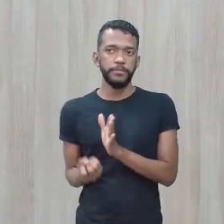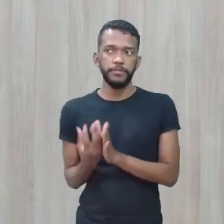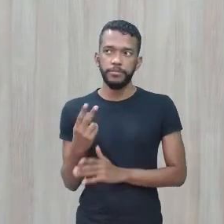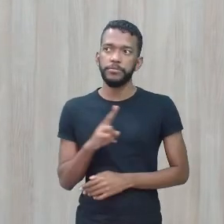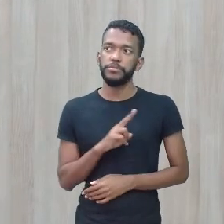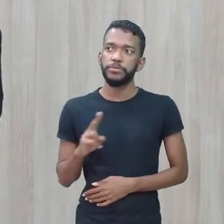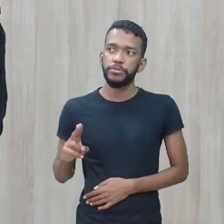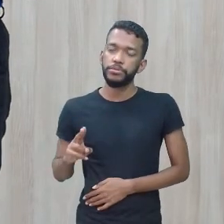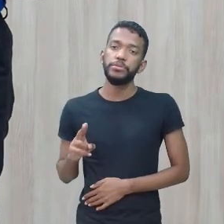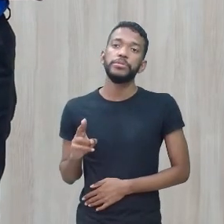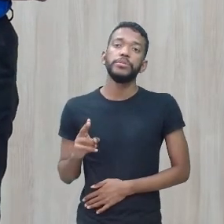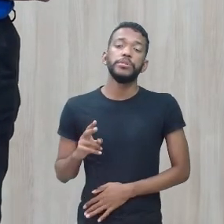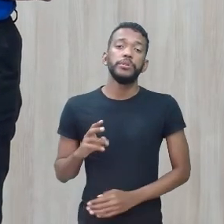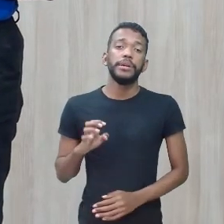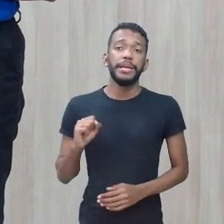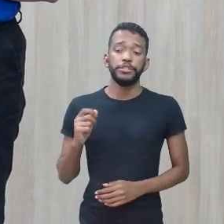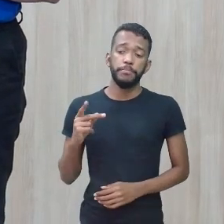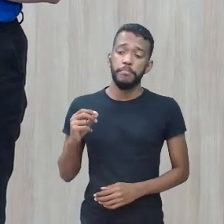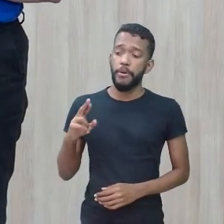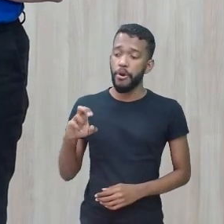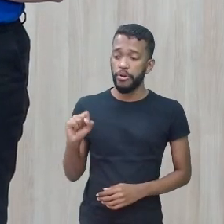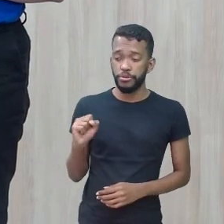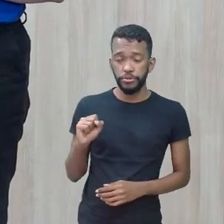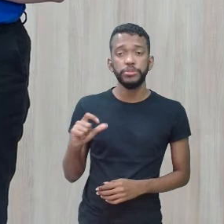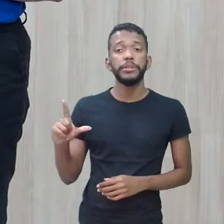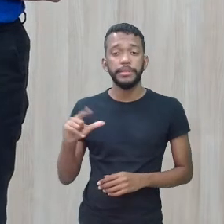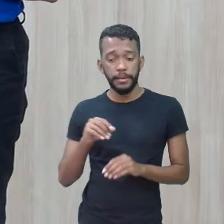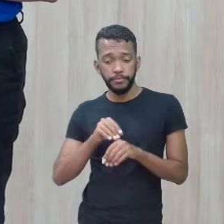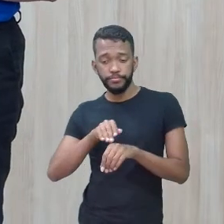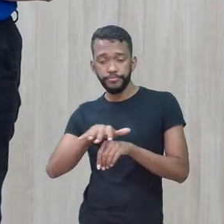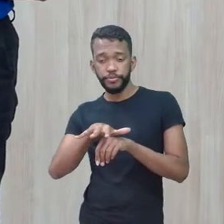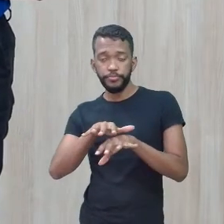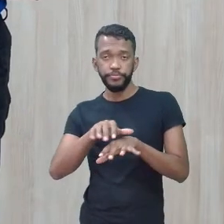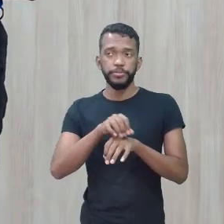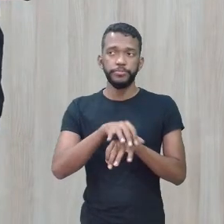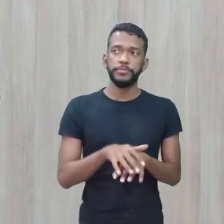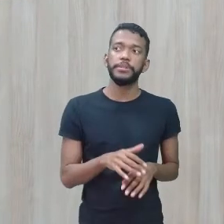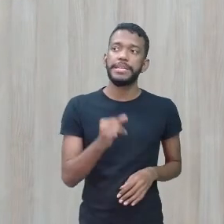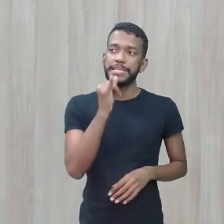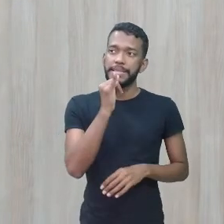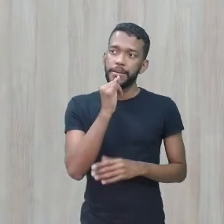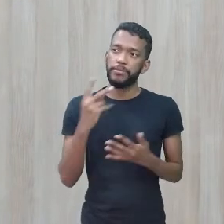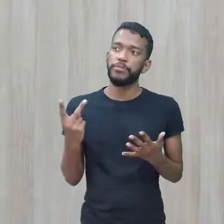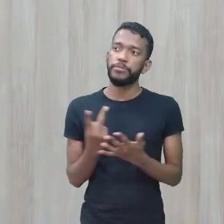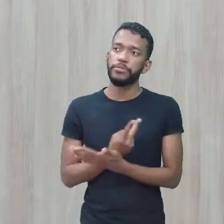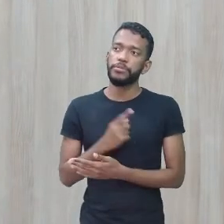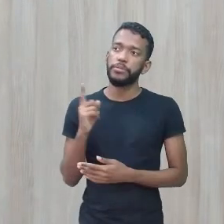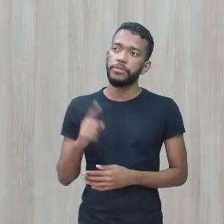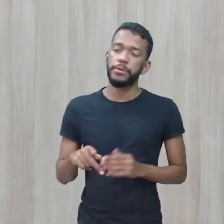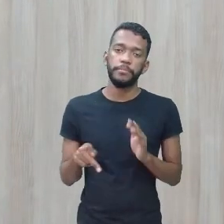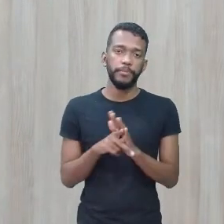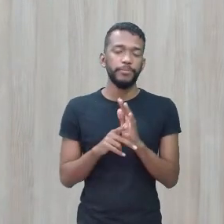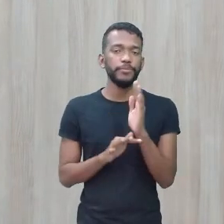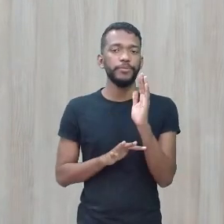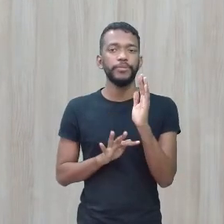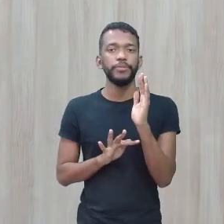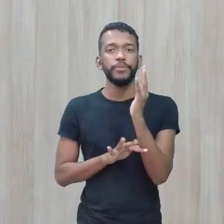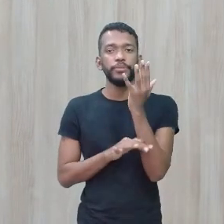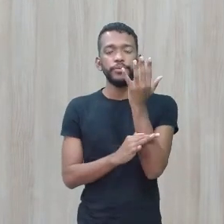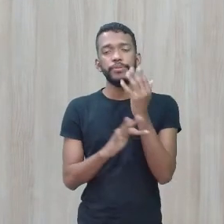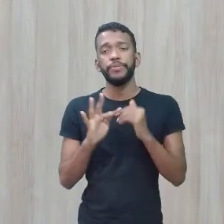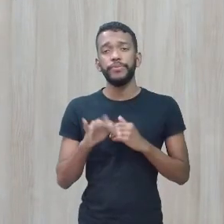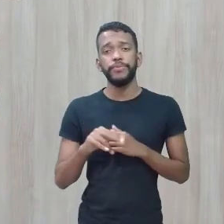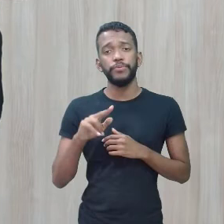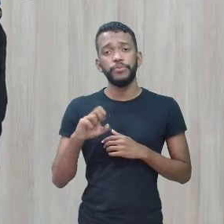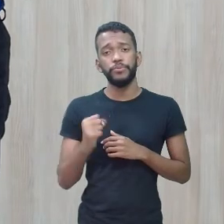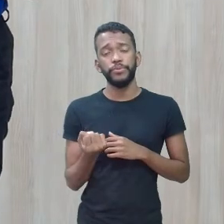que são essas unidades reprodutivas. Exemplo, acontece muito isso nos fungos. Os fungos